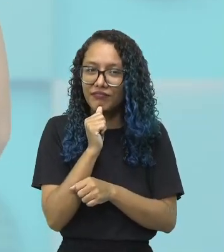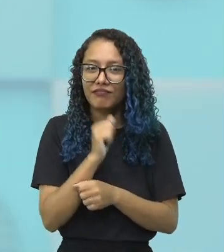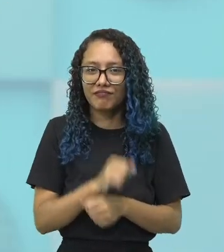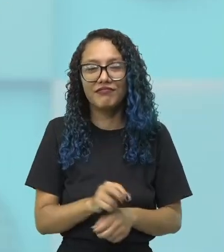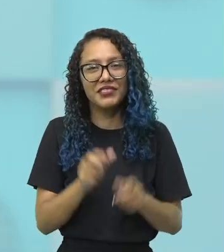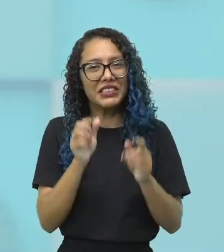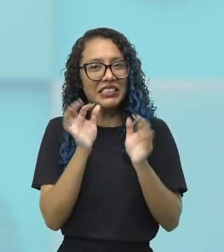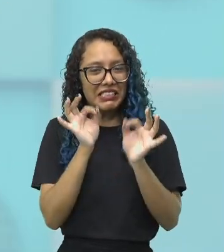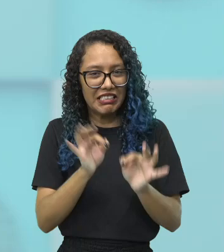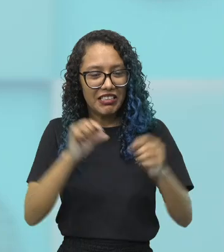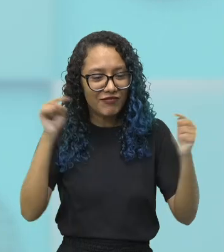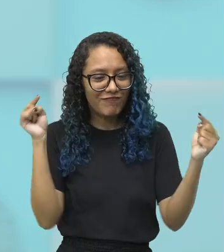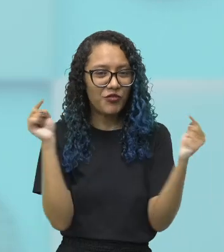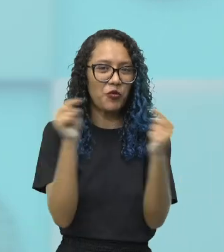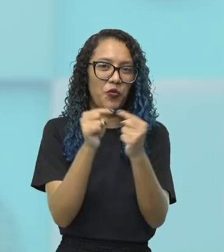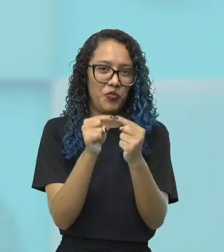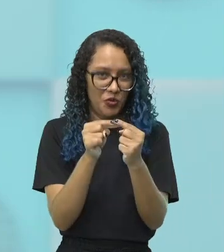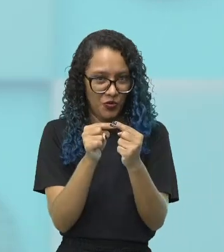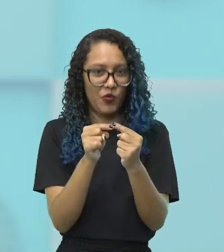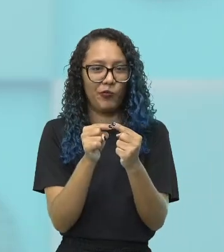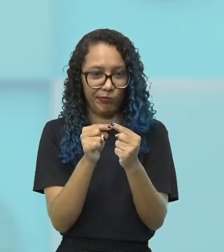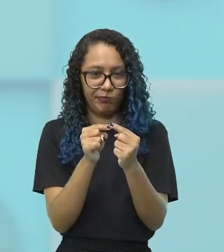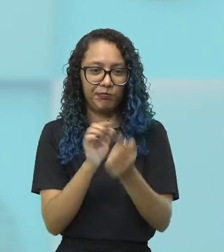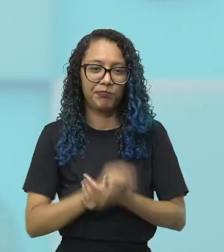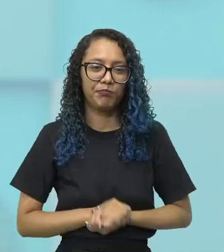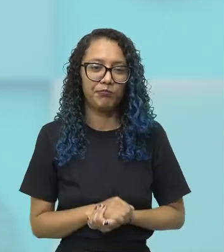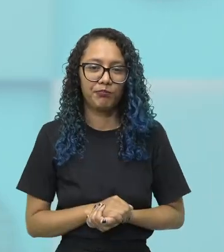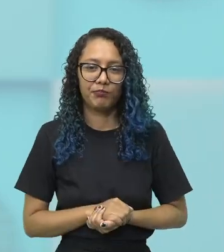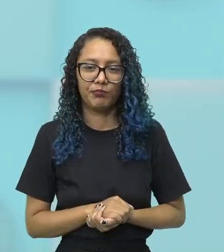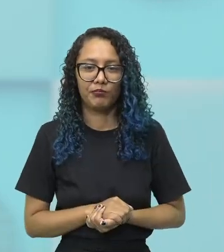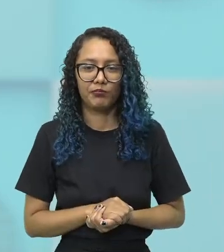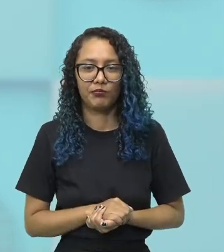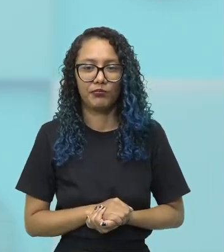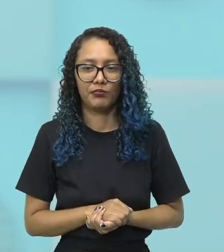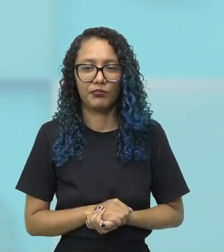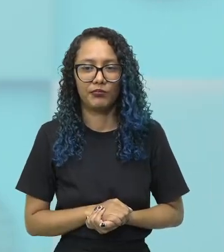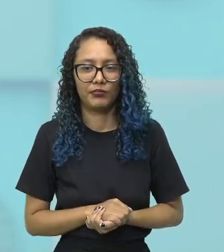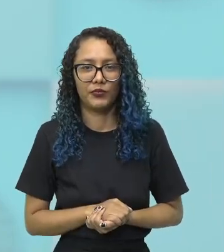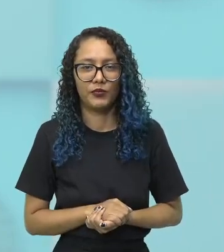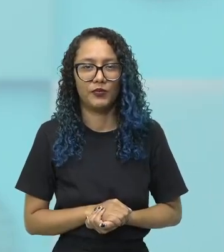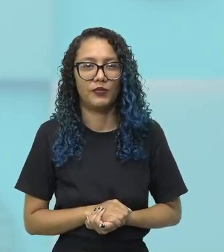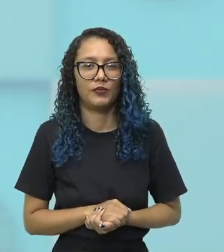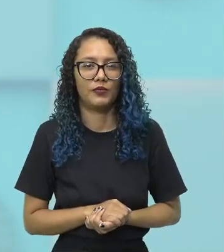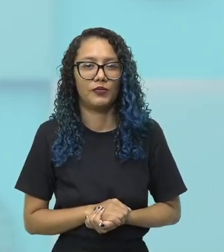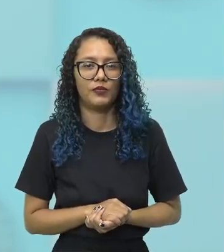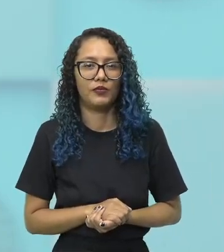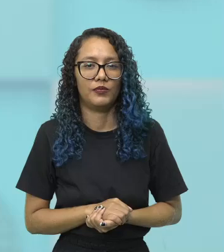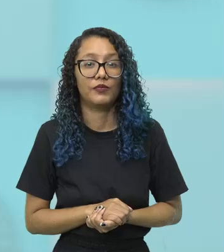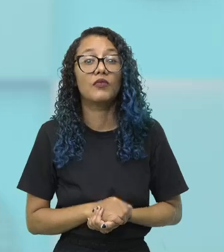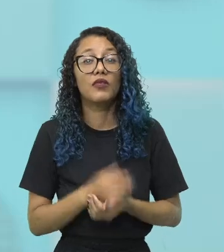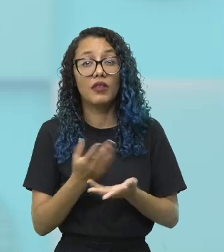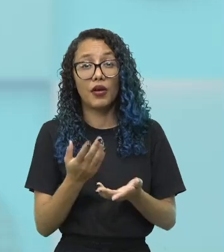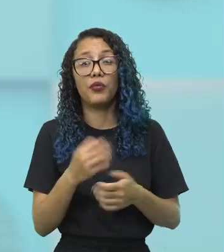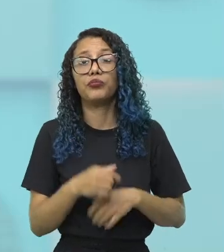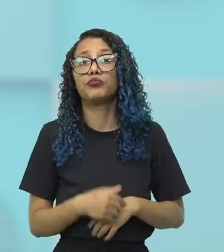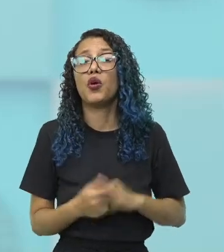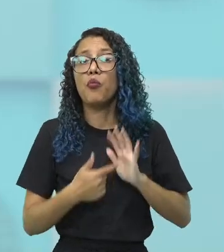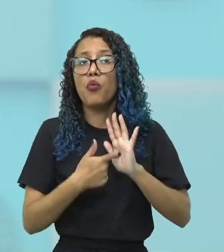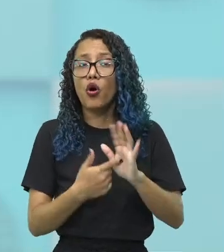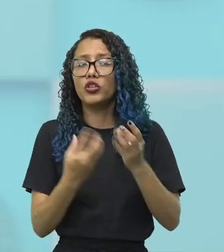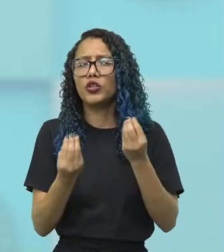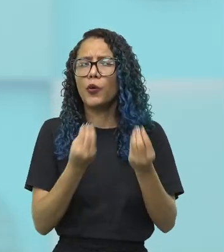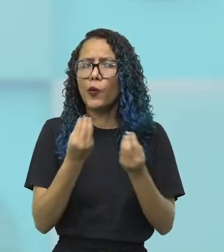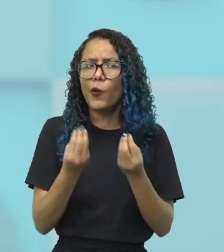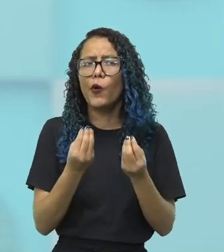eles entraram no consenso, né? Muito bem, então vejam aí, falando sobre a importância da pontuação, a briga entre eles,